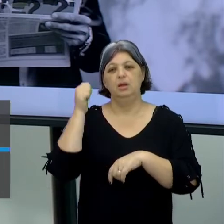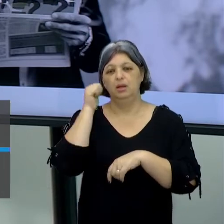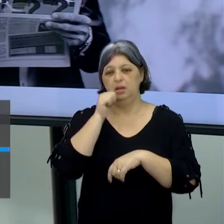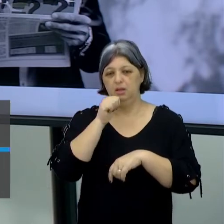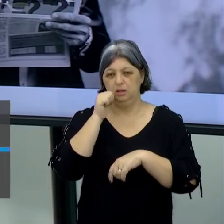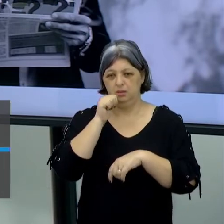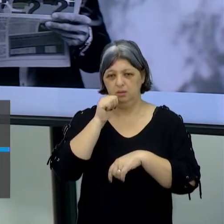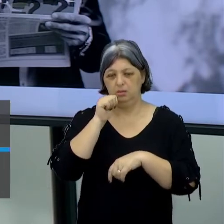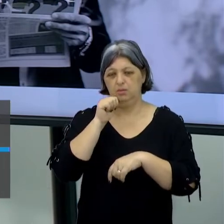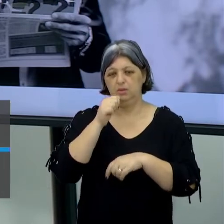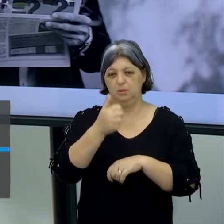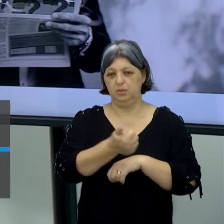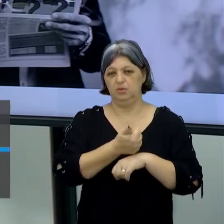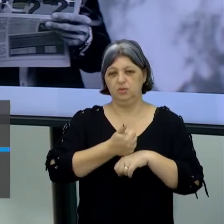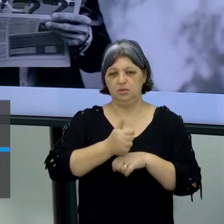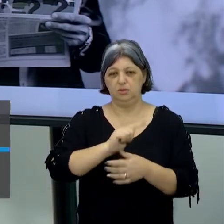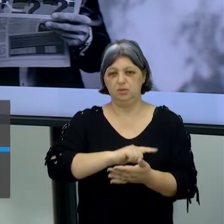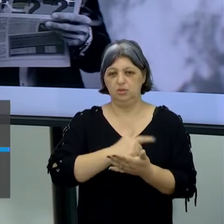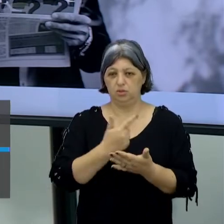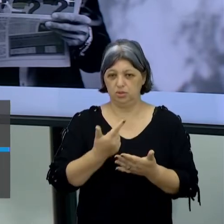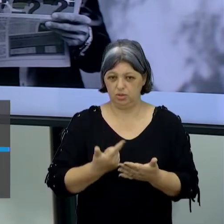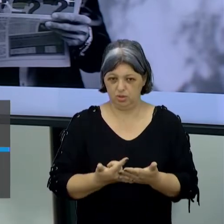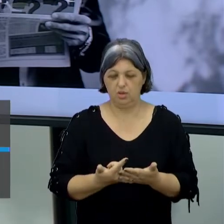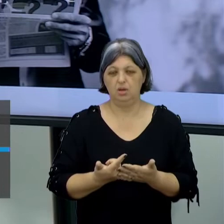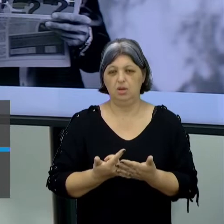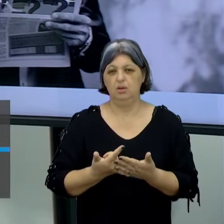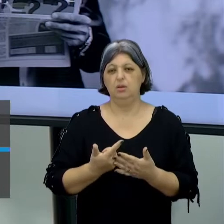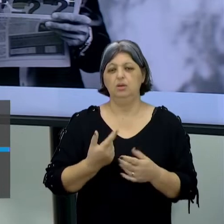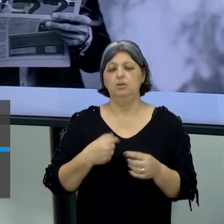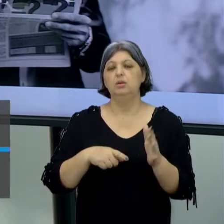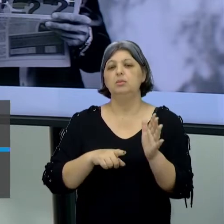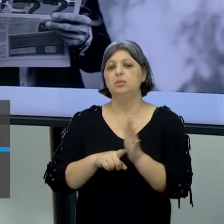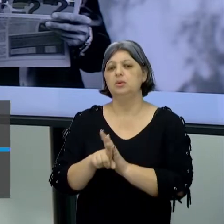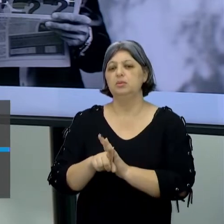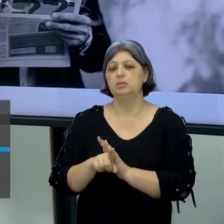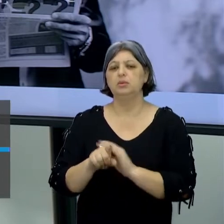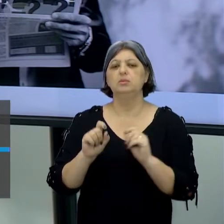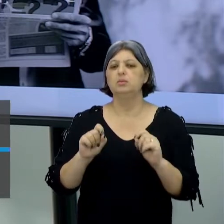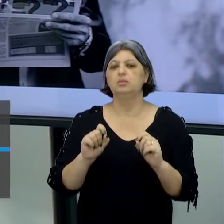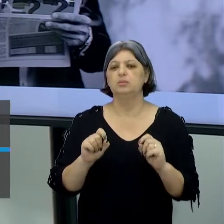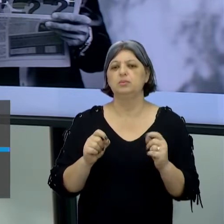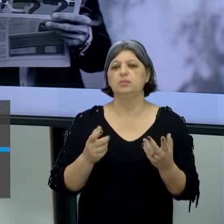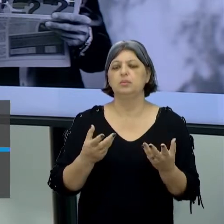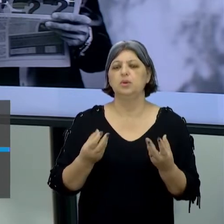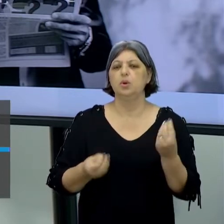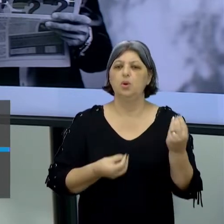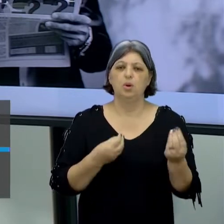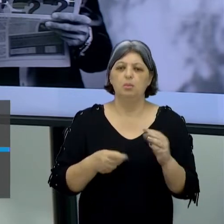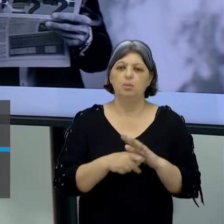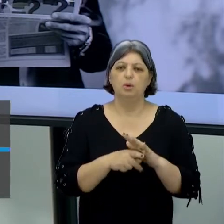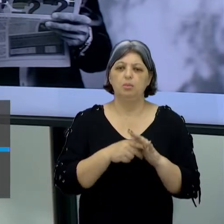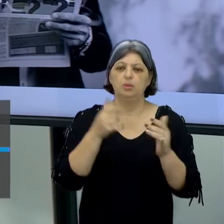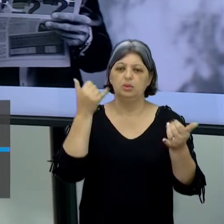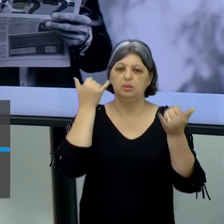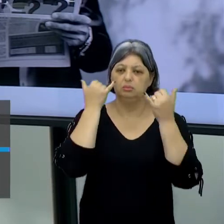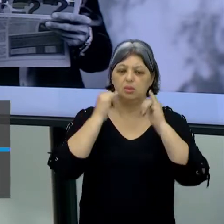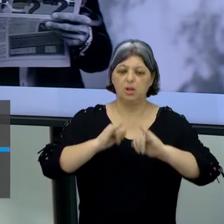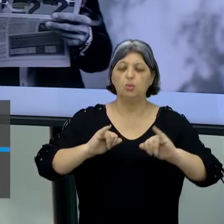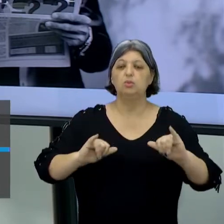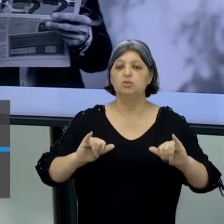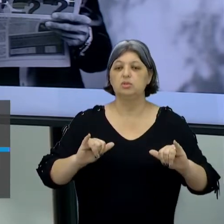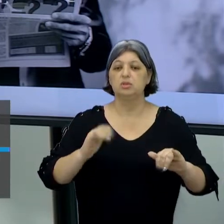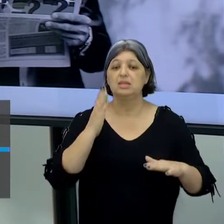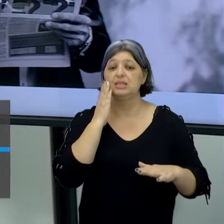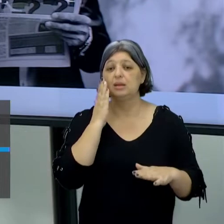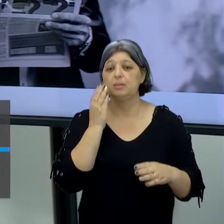Mabilia, da TV Cultura, e uma das perguntas que eu vou fazer para ela é sobre isso. Qual é o percurso que uma notícia faz? Como é que eu consigo